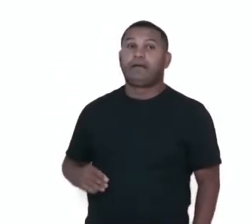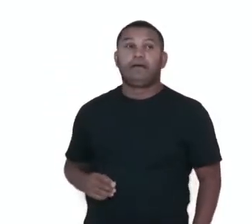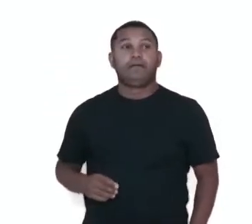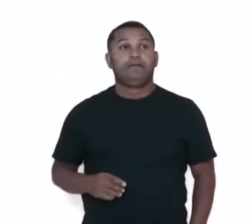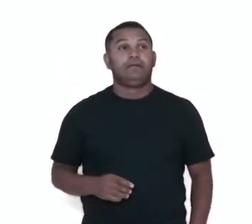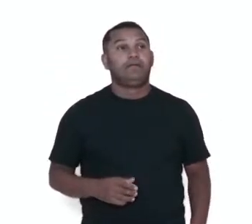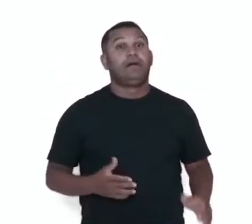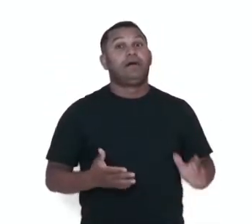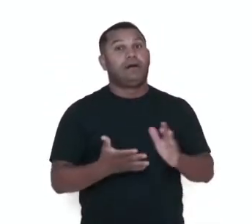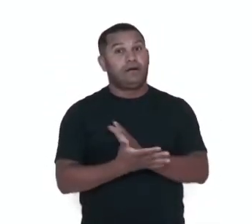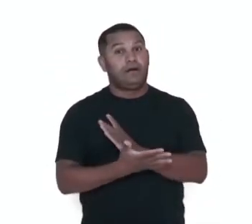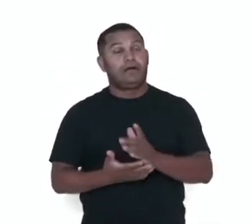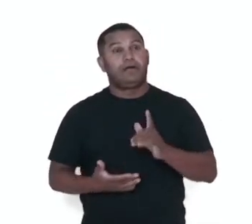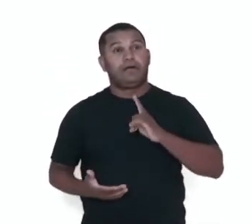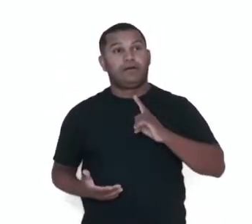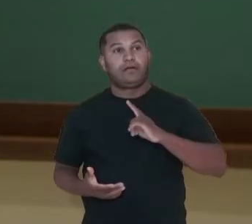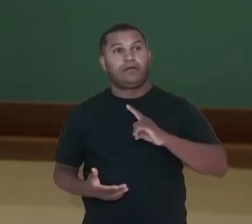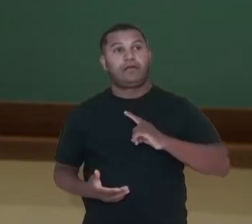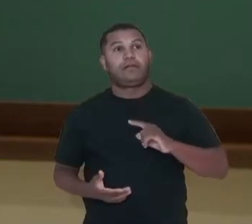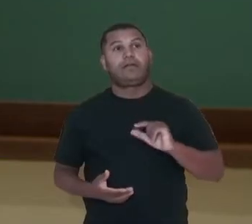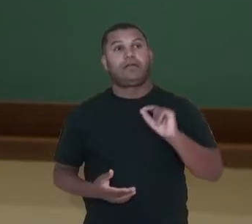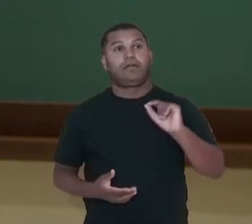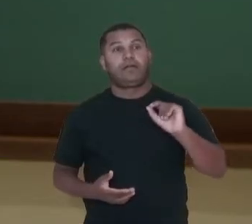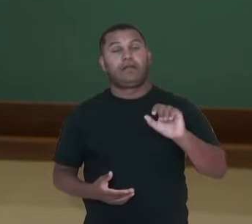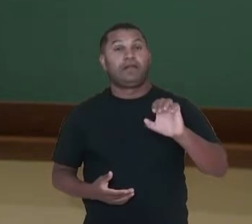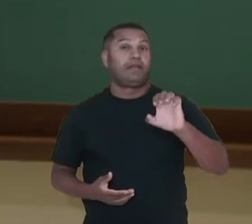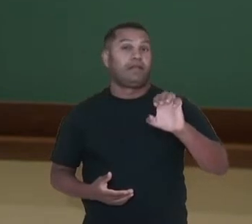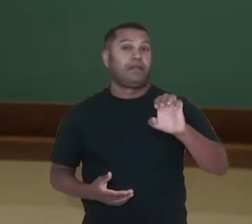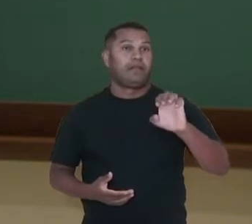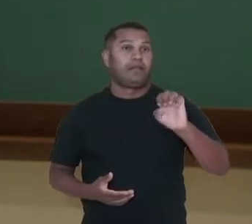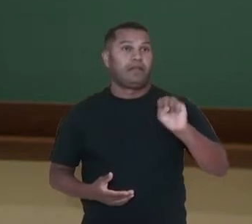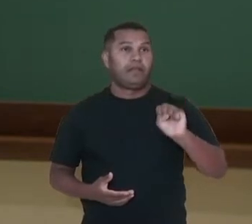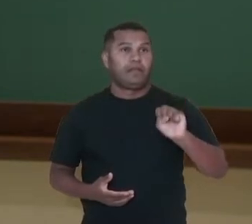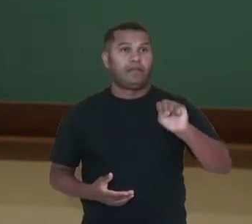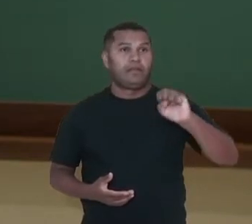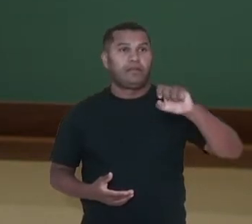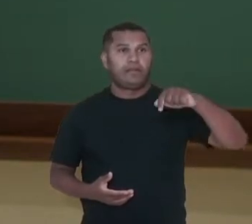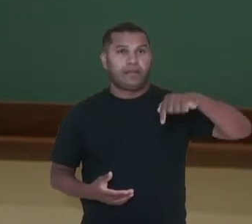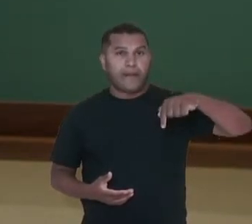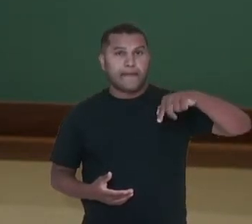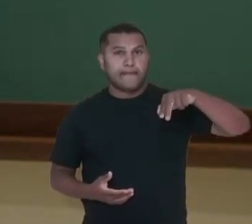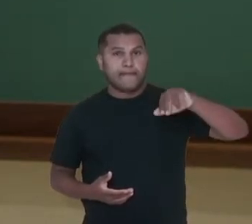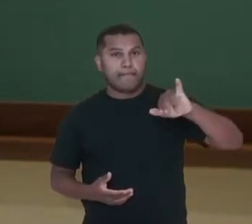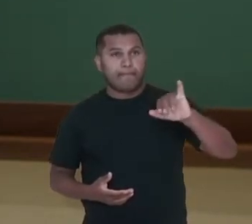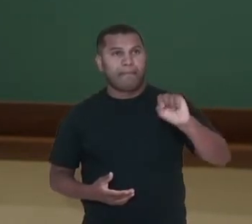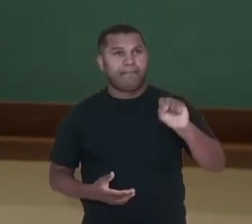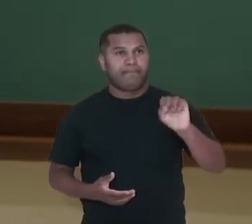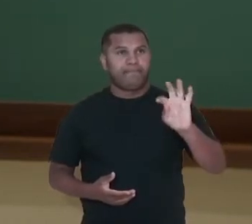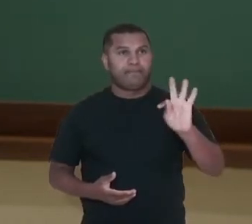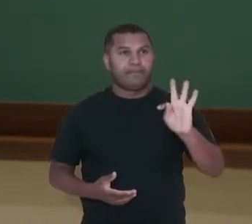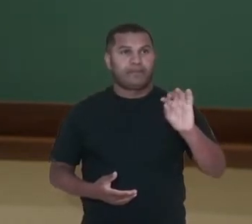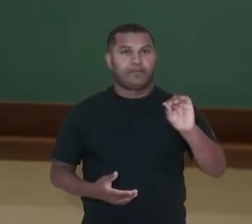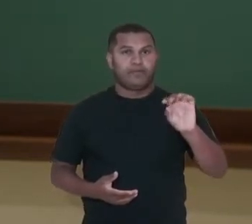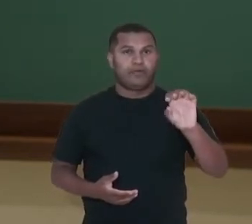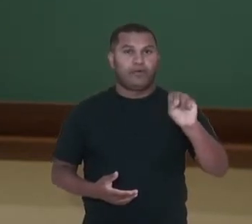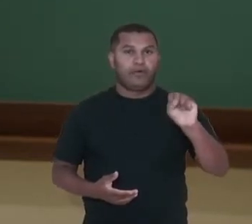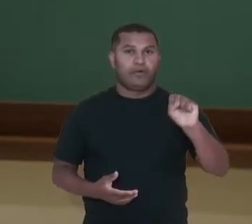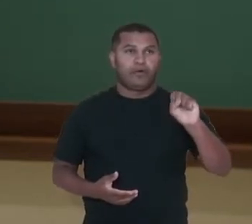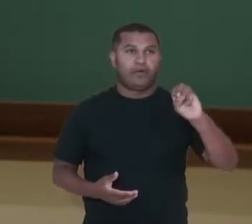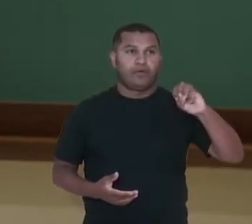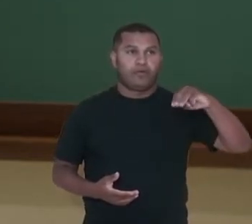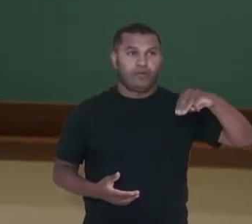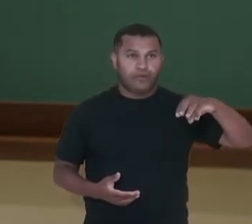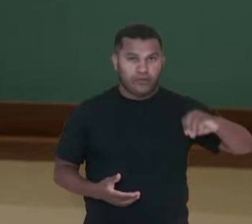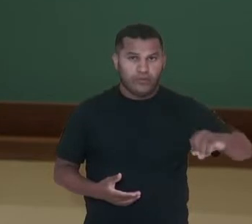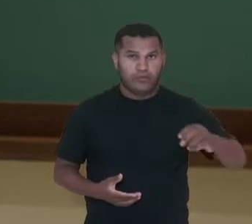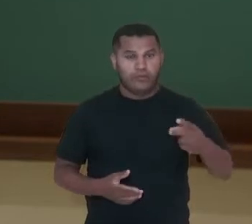plateumintes, né? O esquistossomo, se recorda dele? Esquistossomo? A planária,